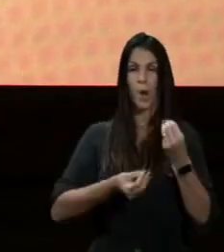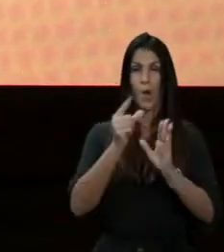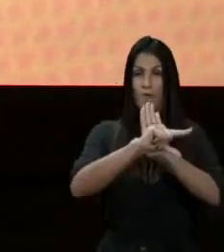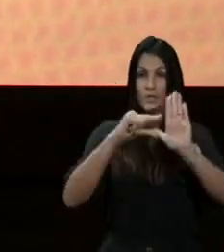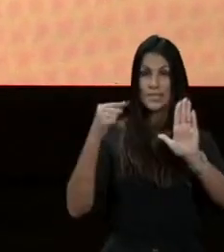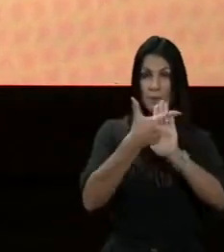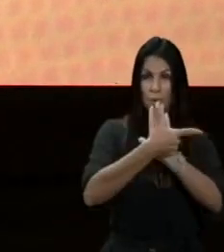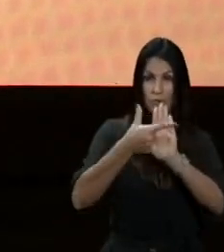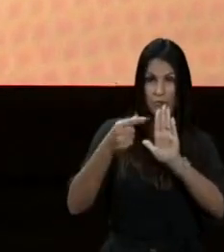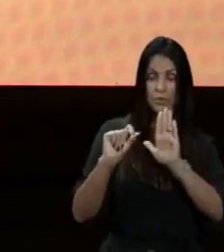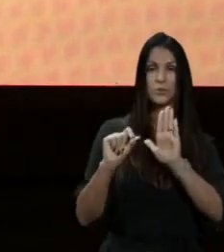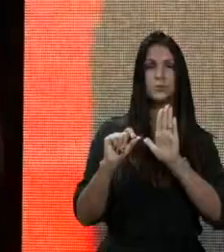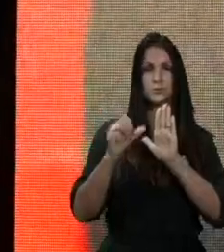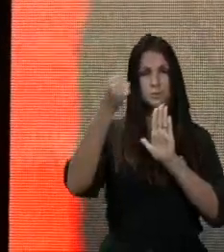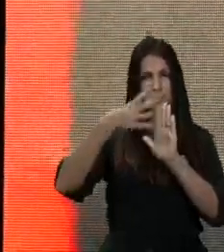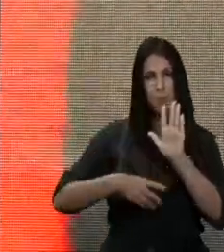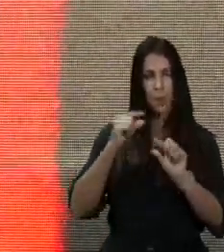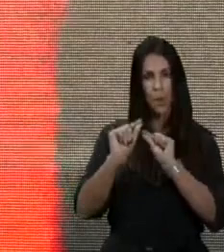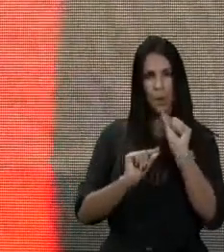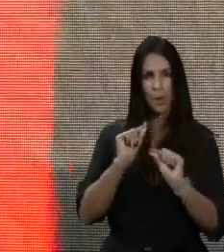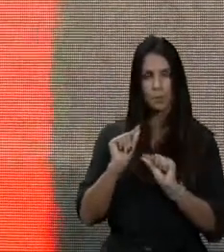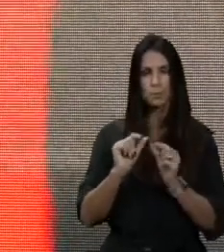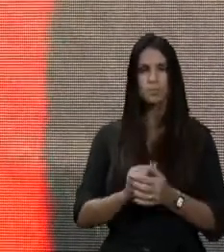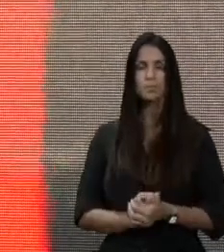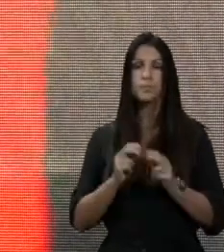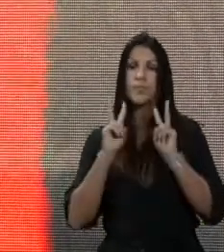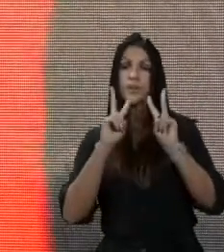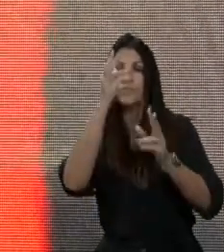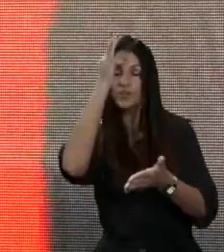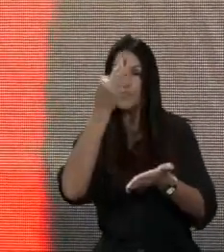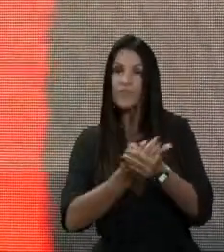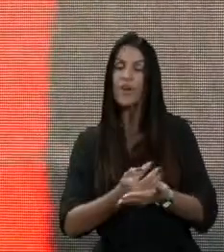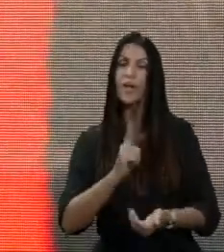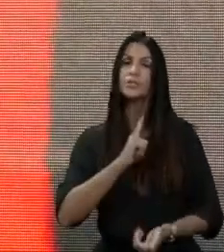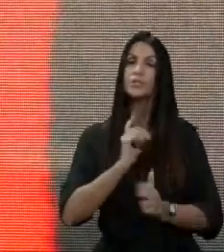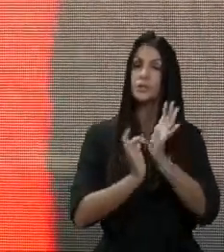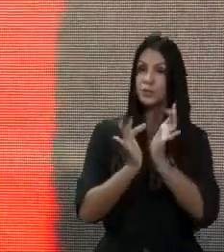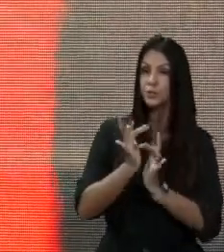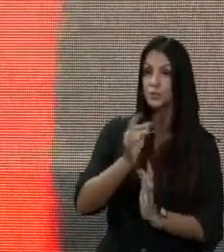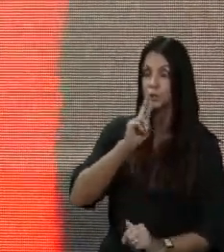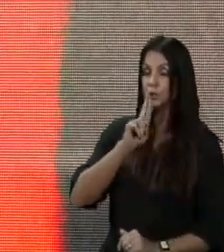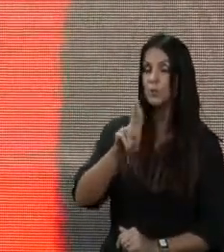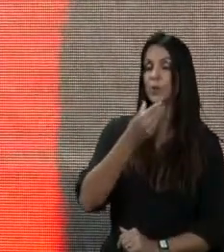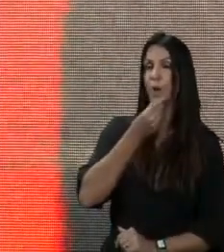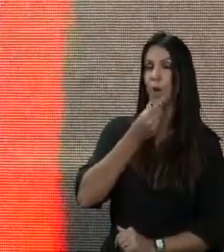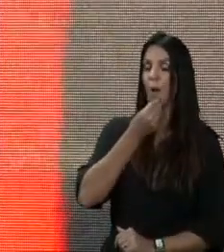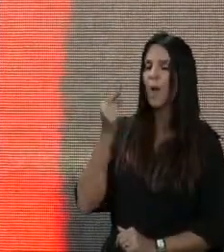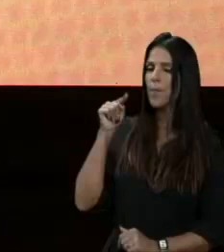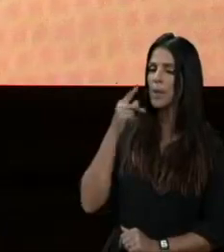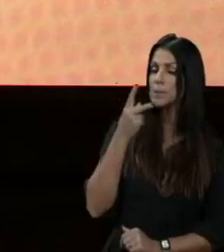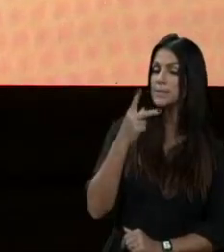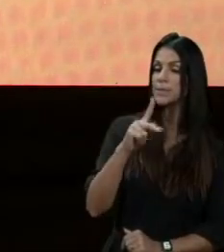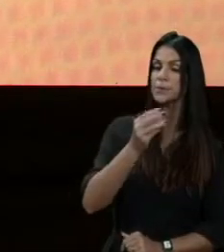Versículo 20 a gente lê assim tô vendo a fé que eles tinham Jesus disse é um homem os seus pecados estão